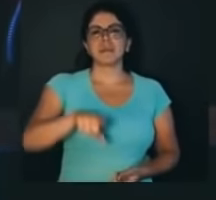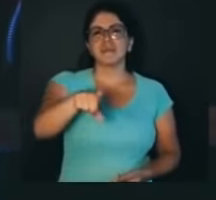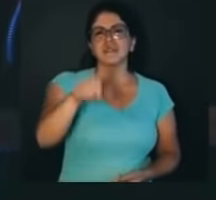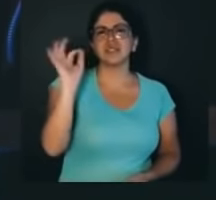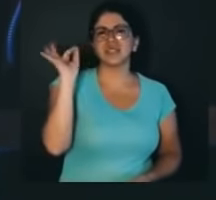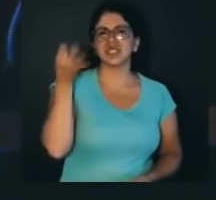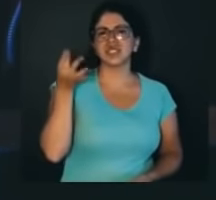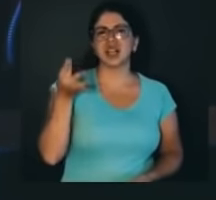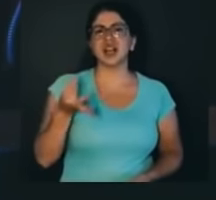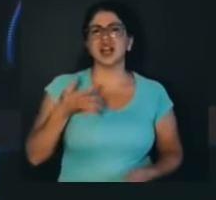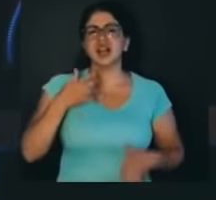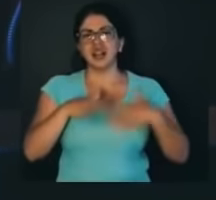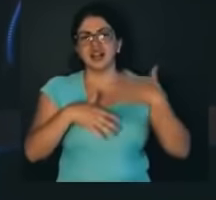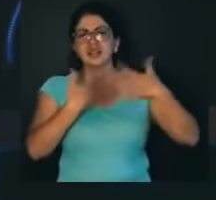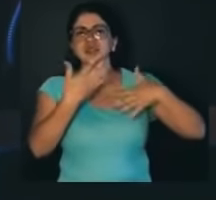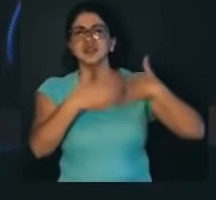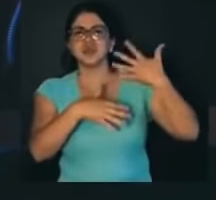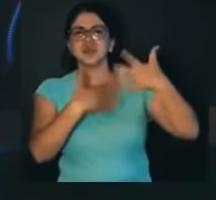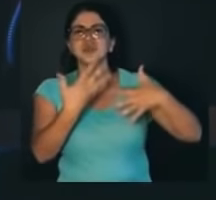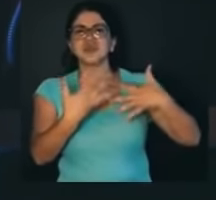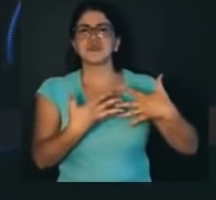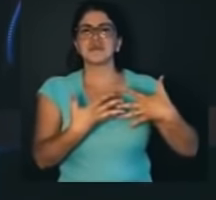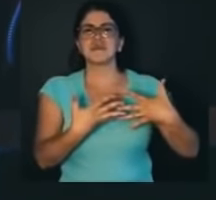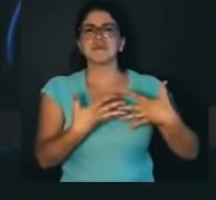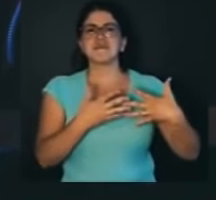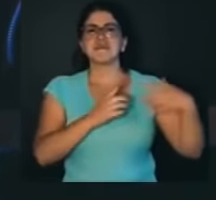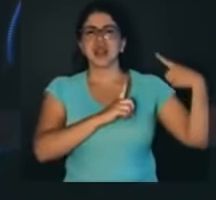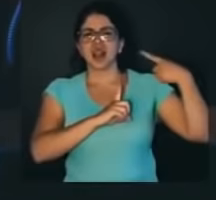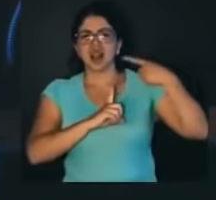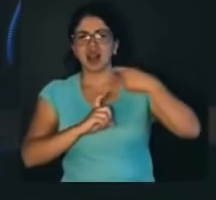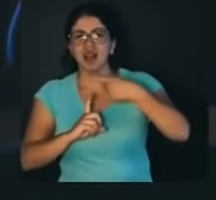sentir verdadeiramente incapaz. Você